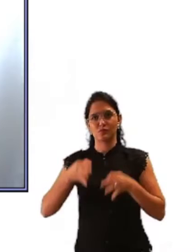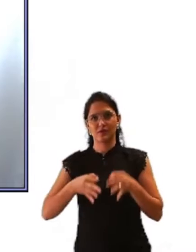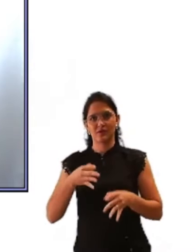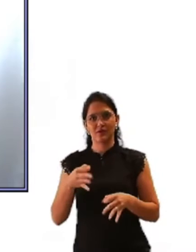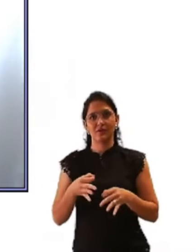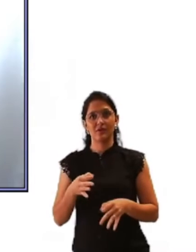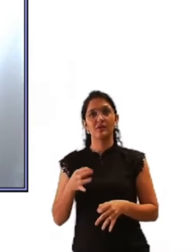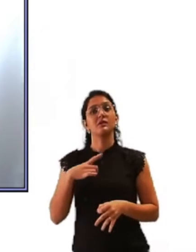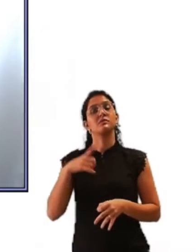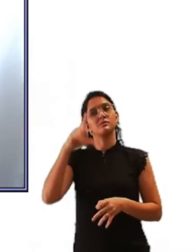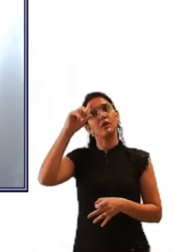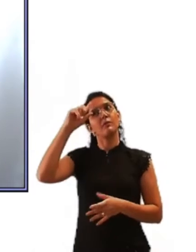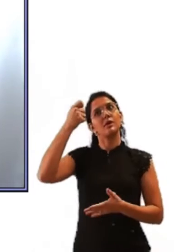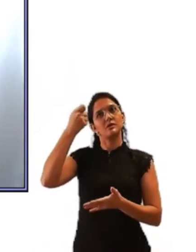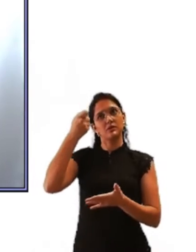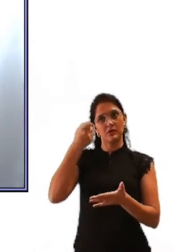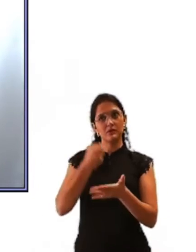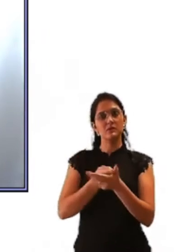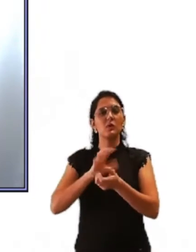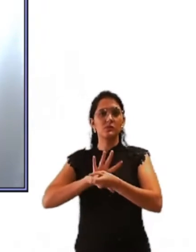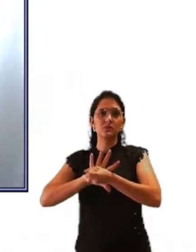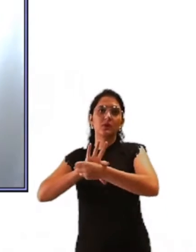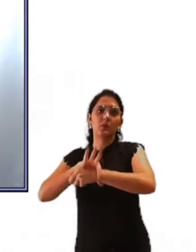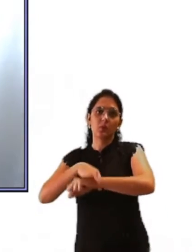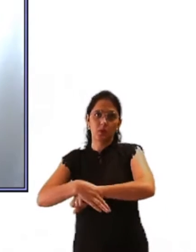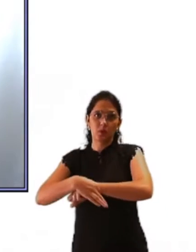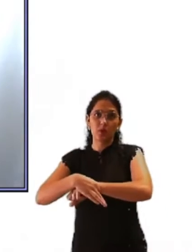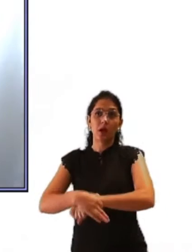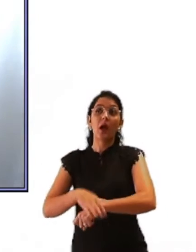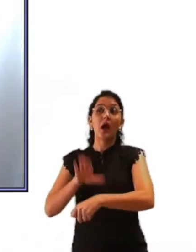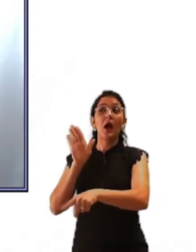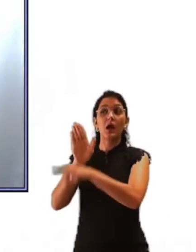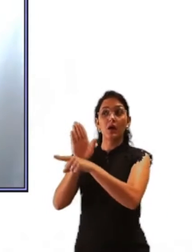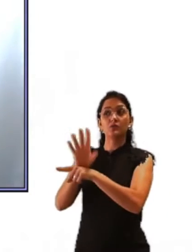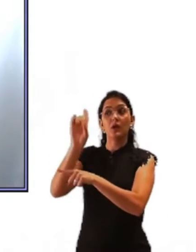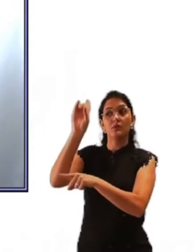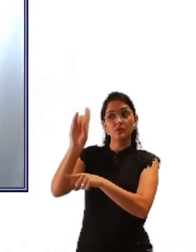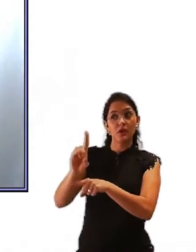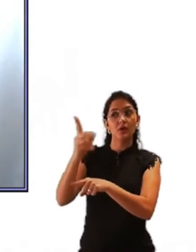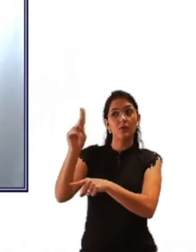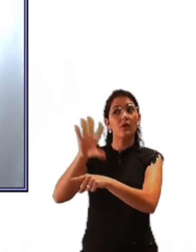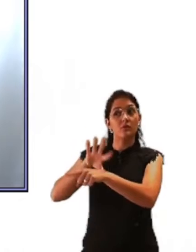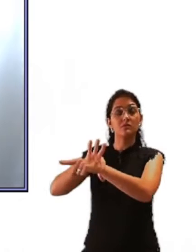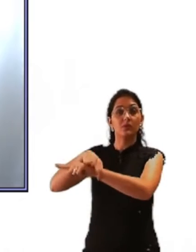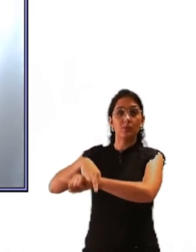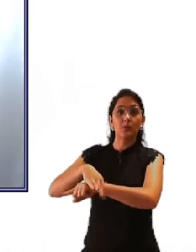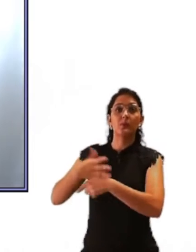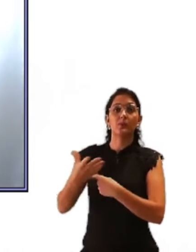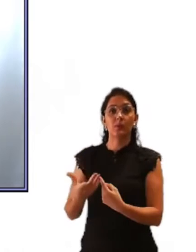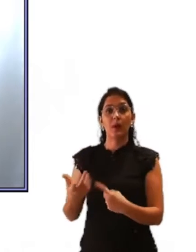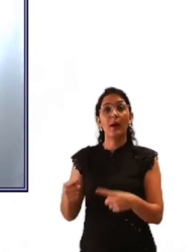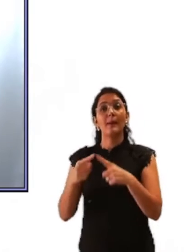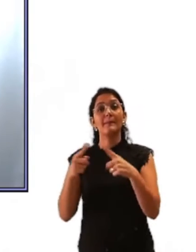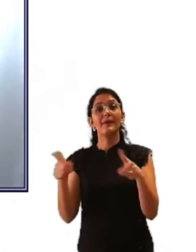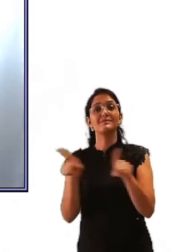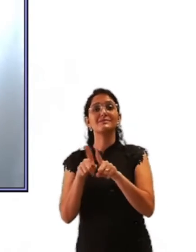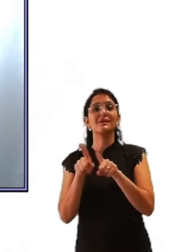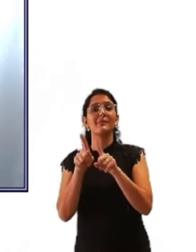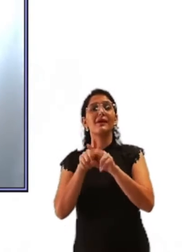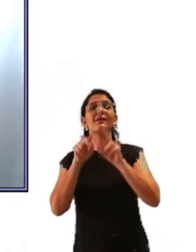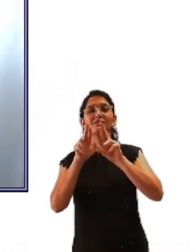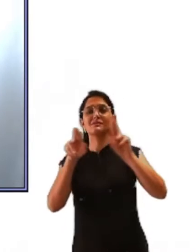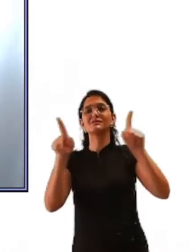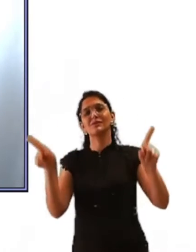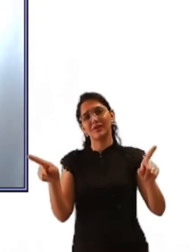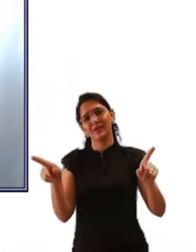caráter cautelar de assegurar algum direito, mas que posteriormente, em contraditório, isso